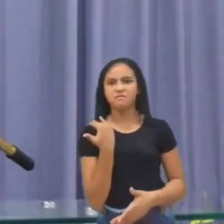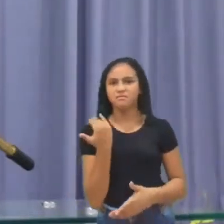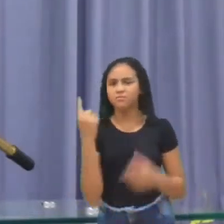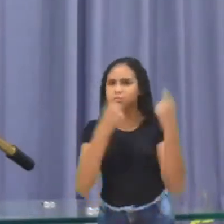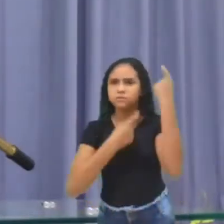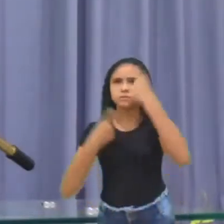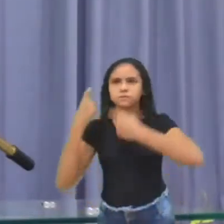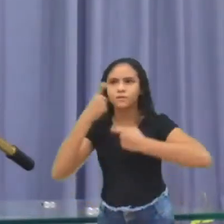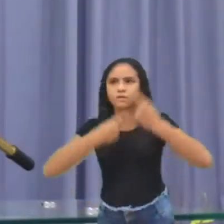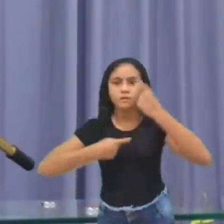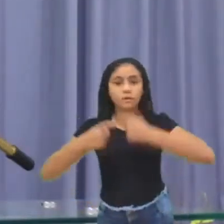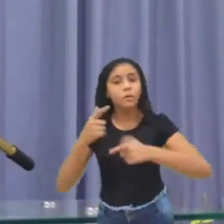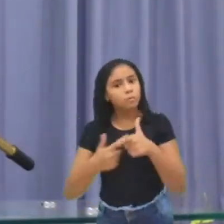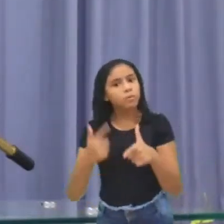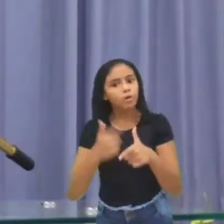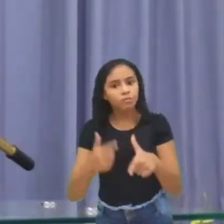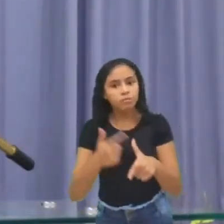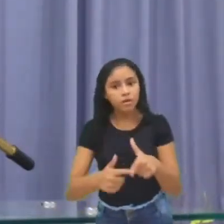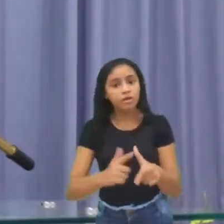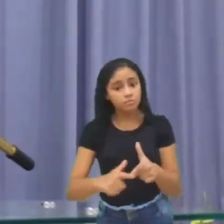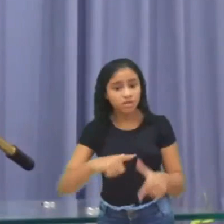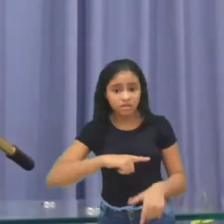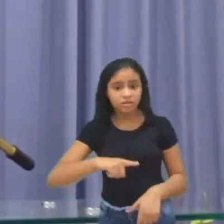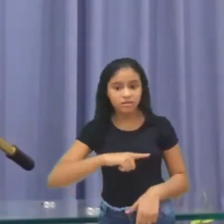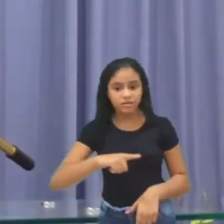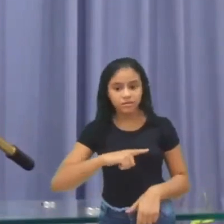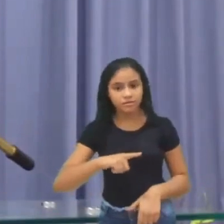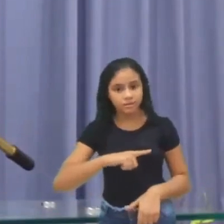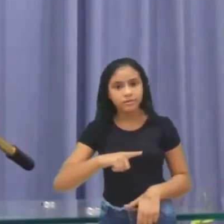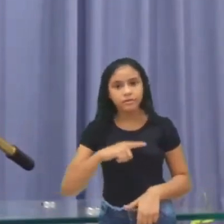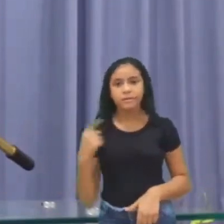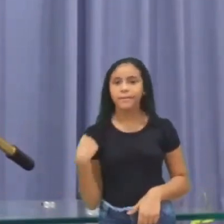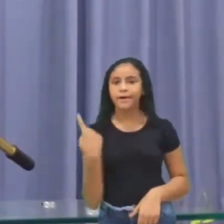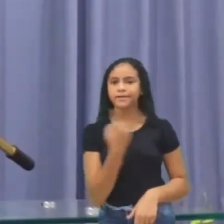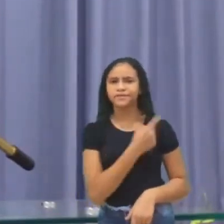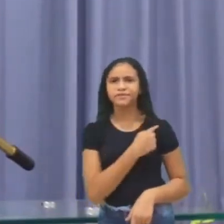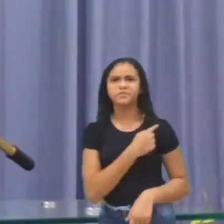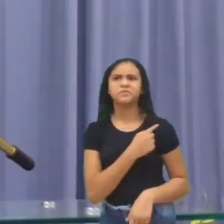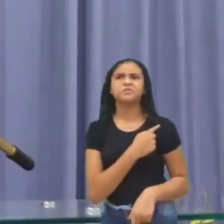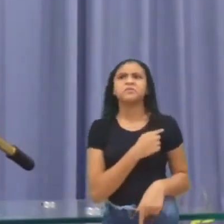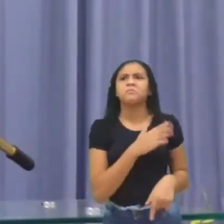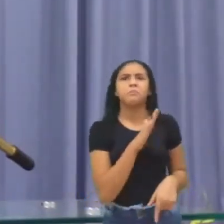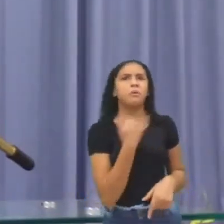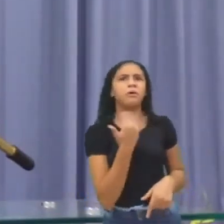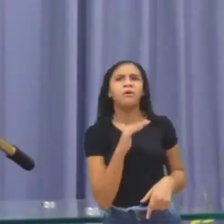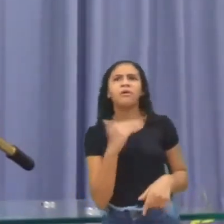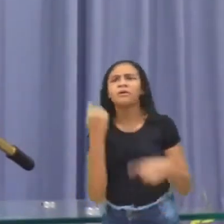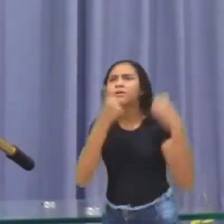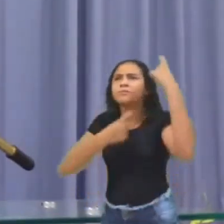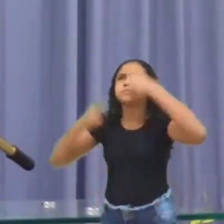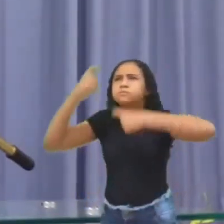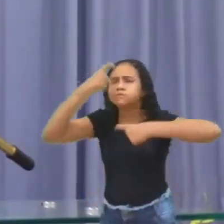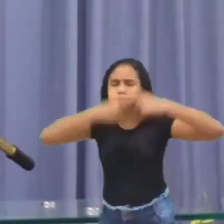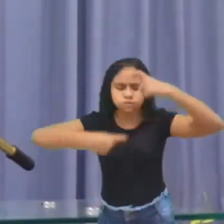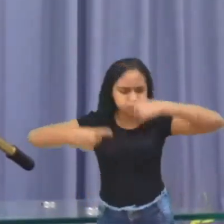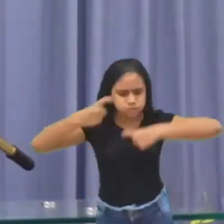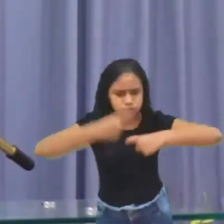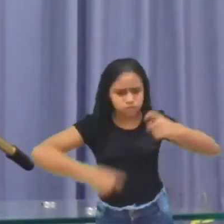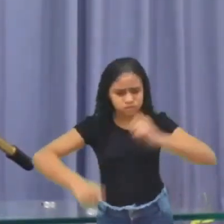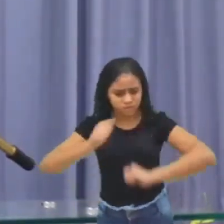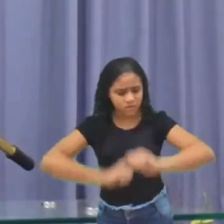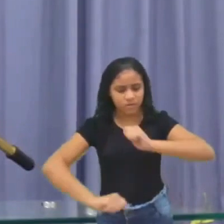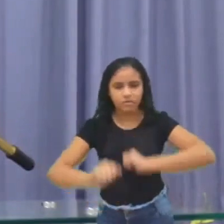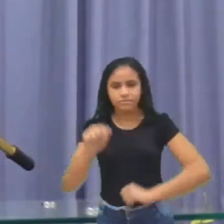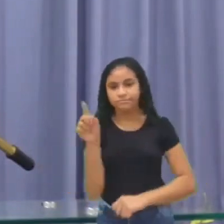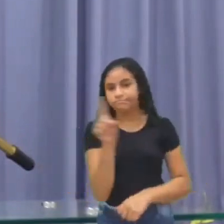O problema está aí. Mas nós não vamos ficar morrendo em nossa casa, desesperados, tensos, não é?